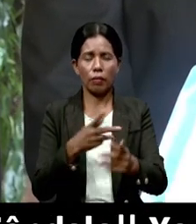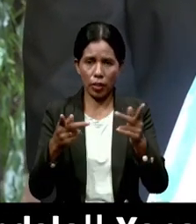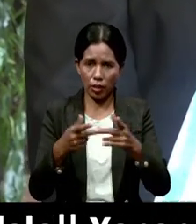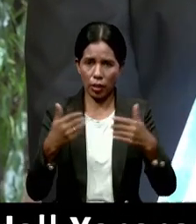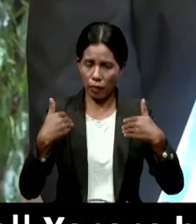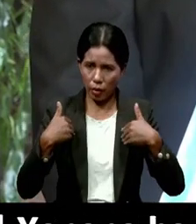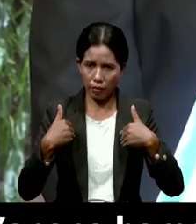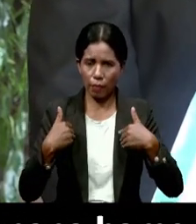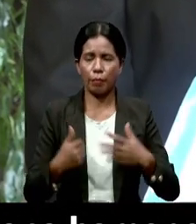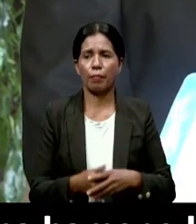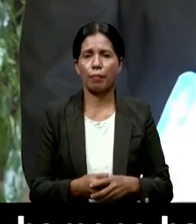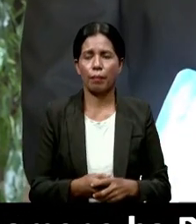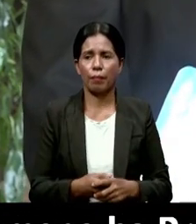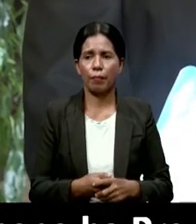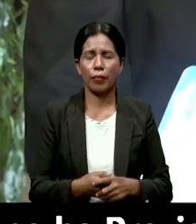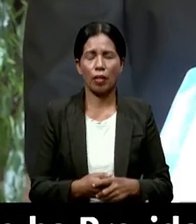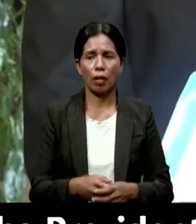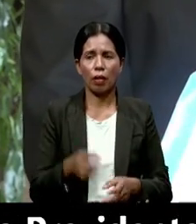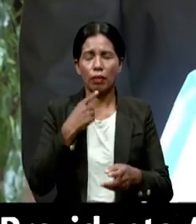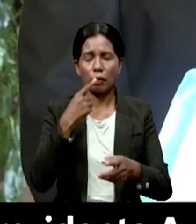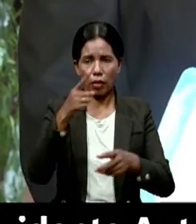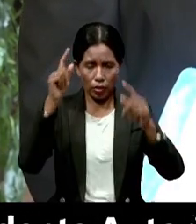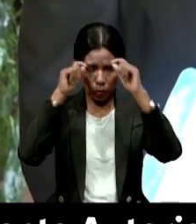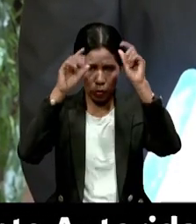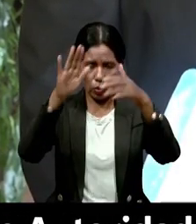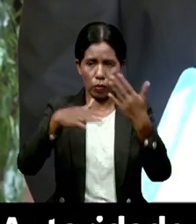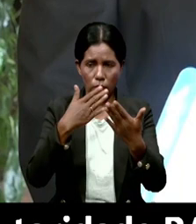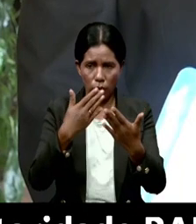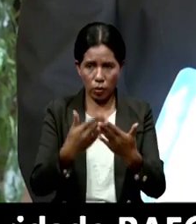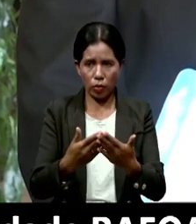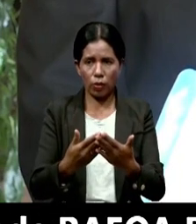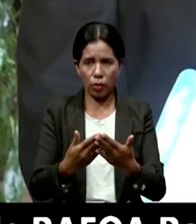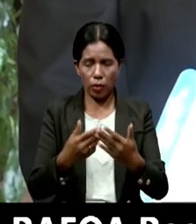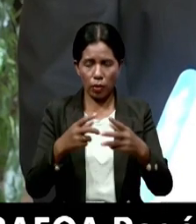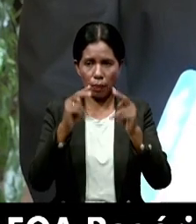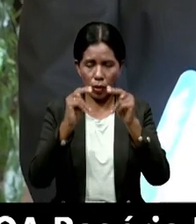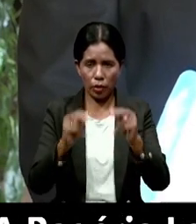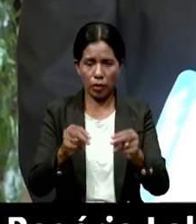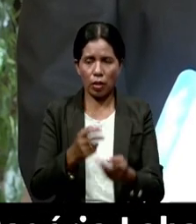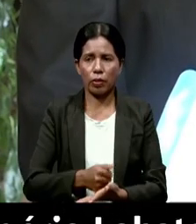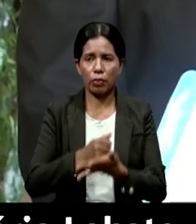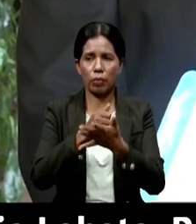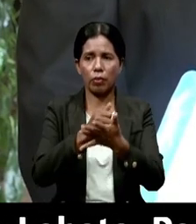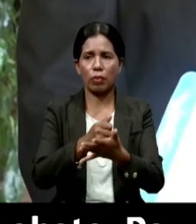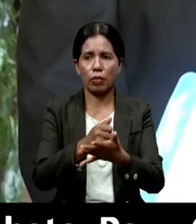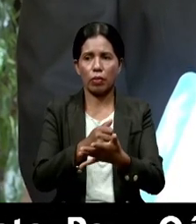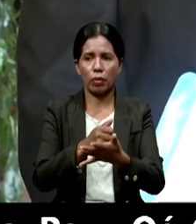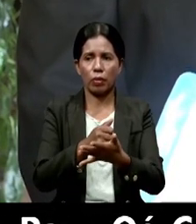e a tu assegura que a Timor-Leste ou a tu Bemaca precisa de um rumo,